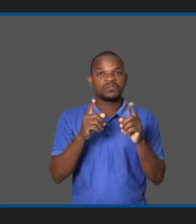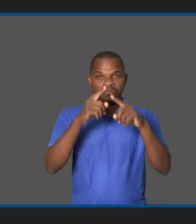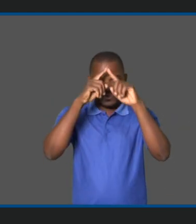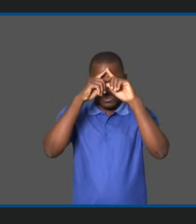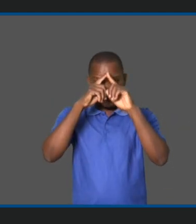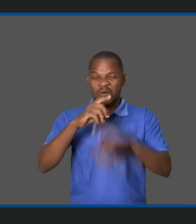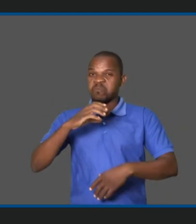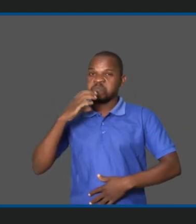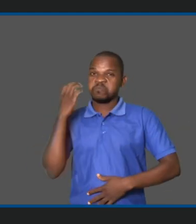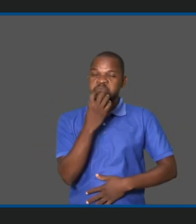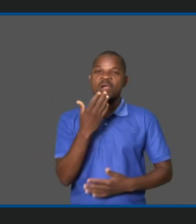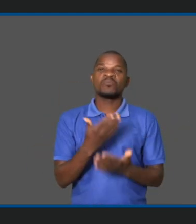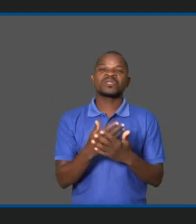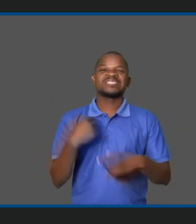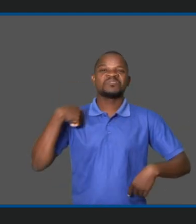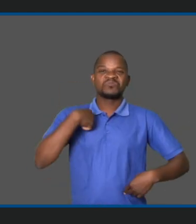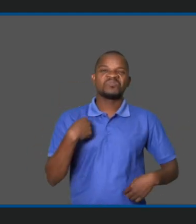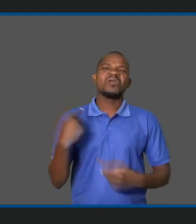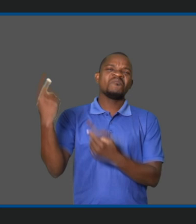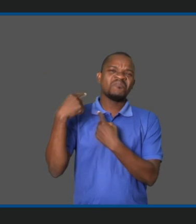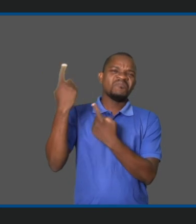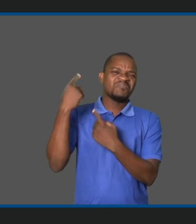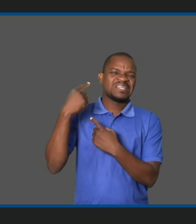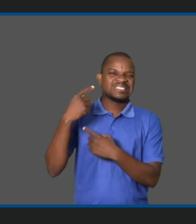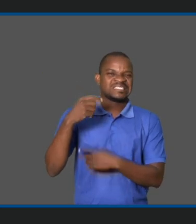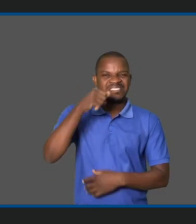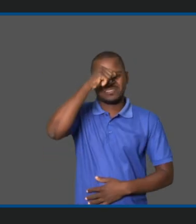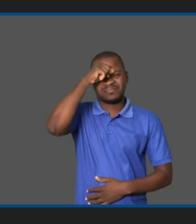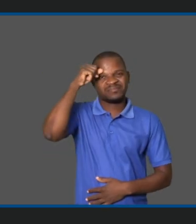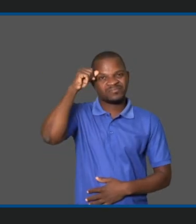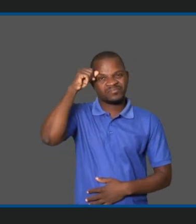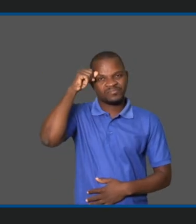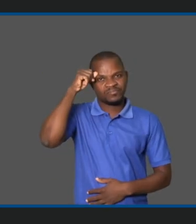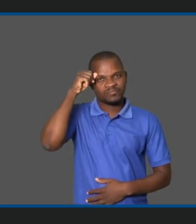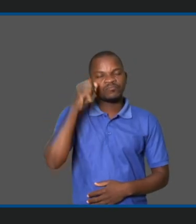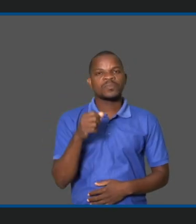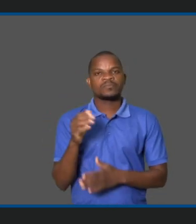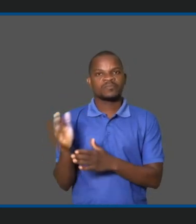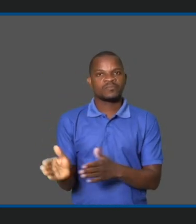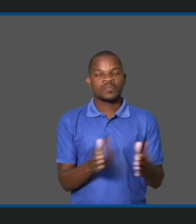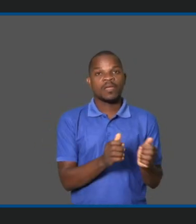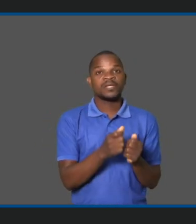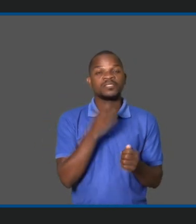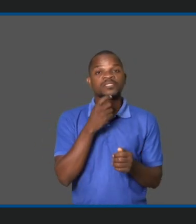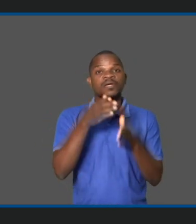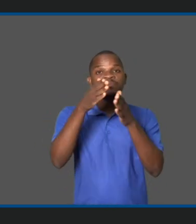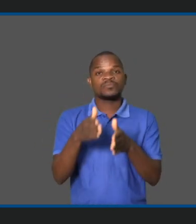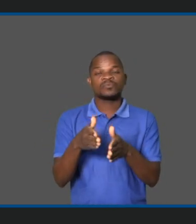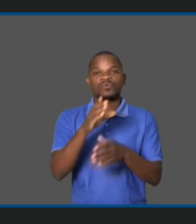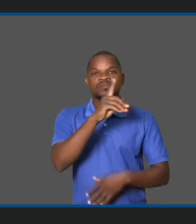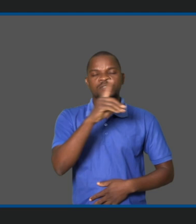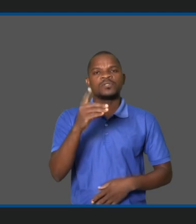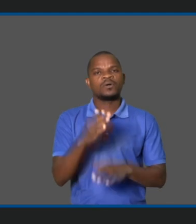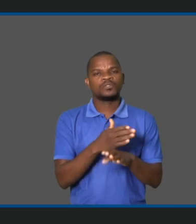Mas também diga-se que o cidadão estava embriagado. Sim, mas isso não é motivo para o